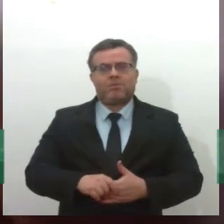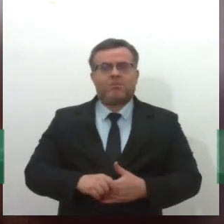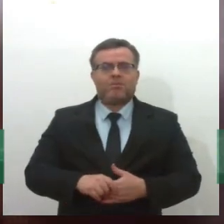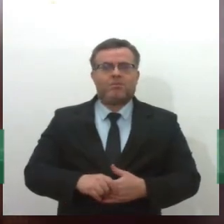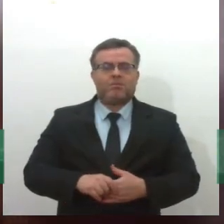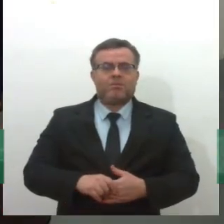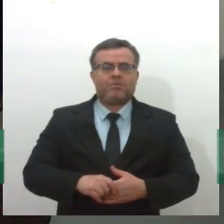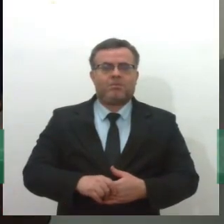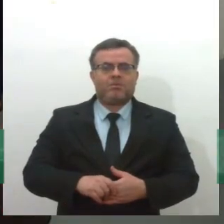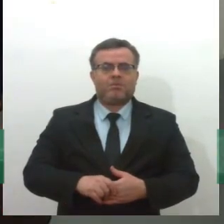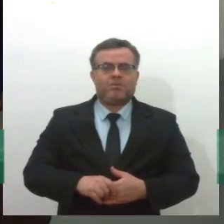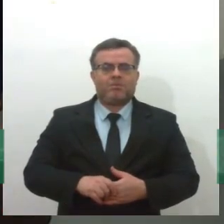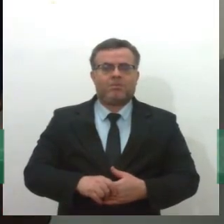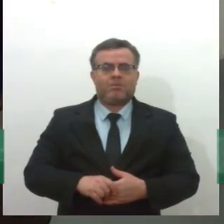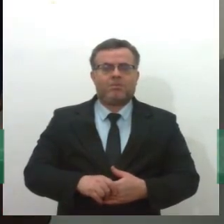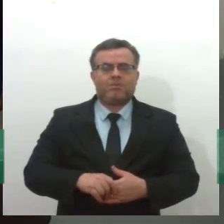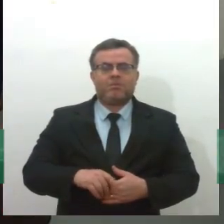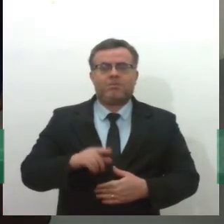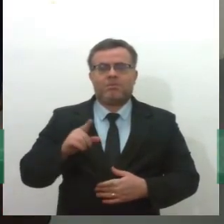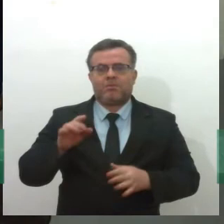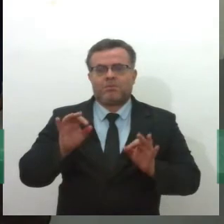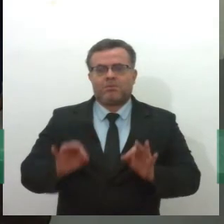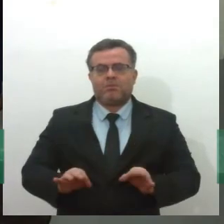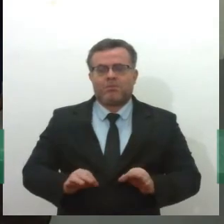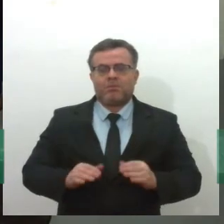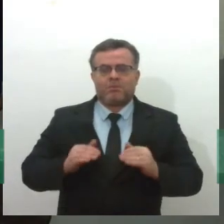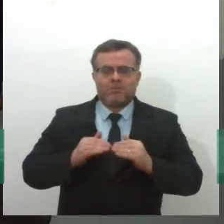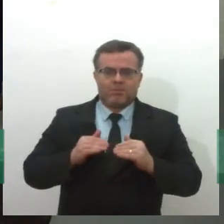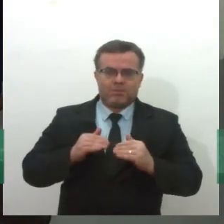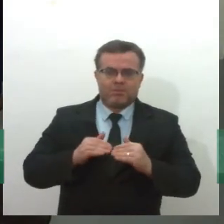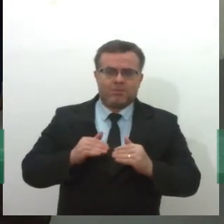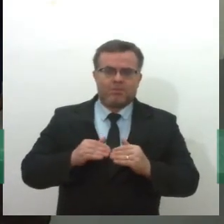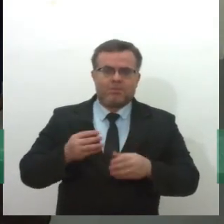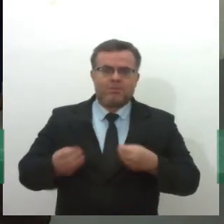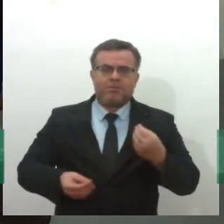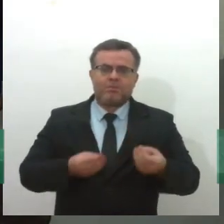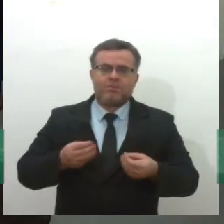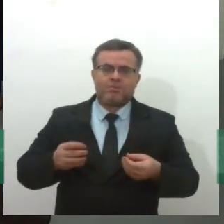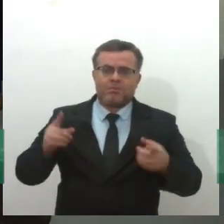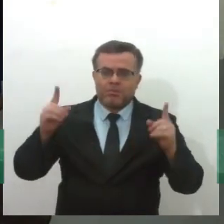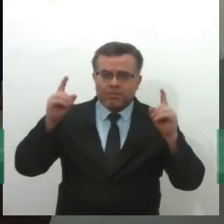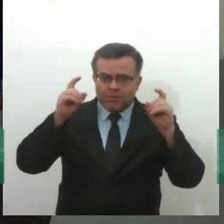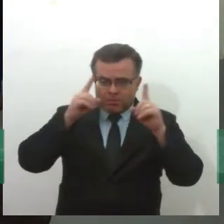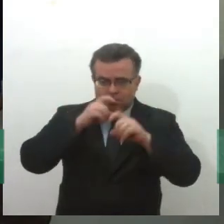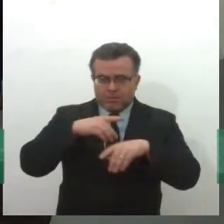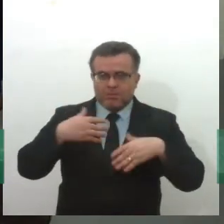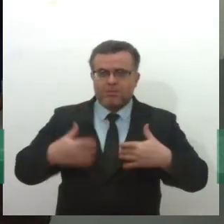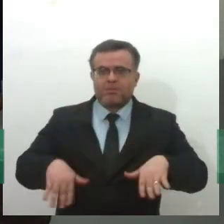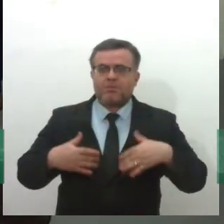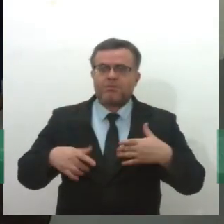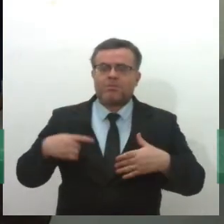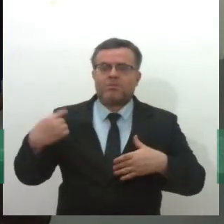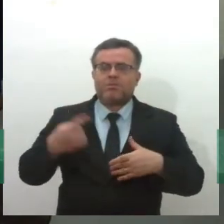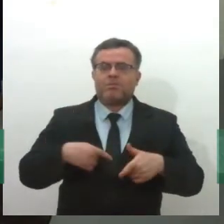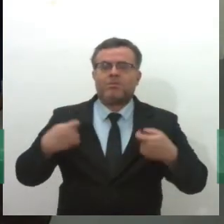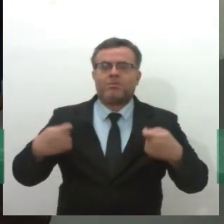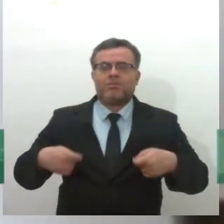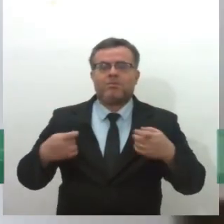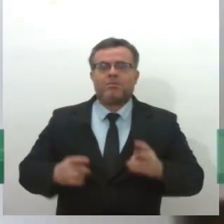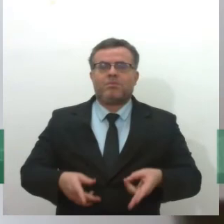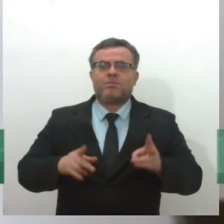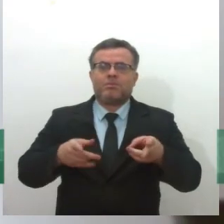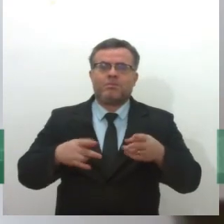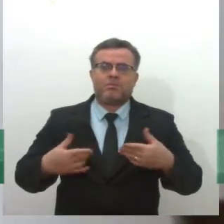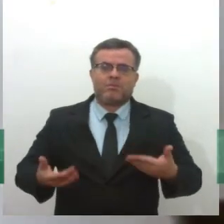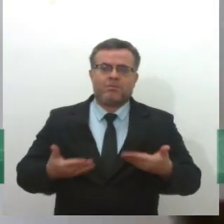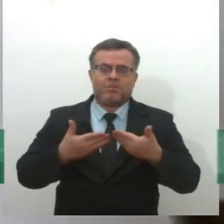Priscila? Isso aí. A Hanna já foi, né, bem precisa nisso. Assim, a gente precisa tirar qualquer